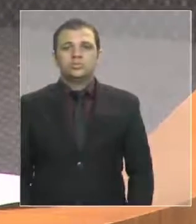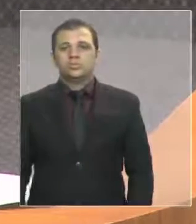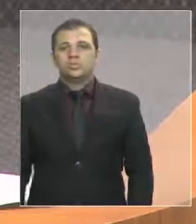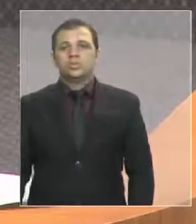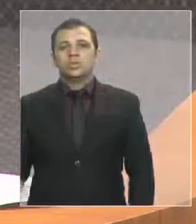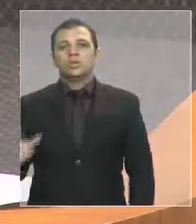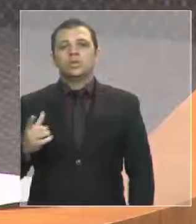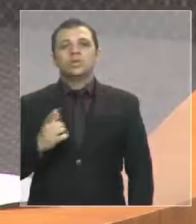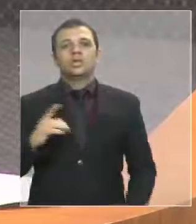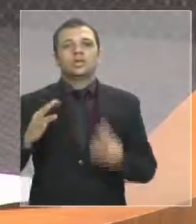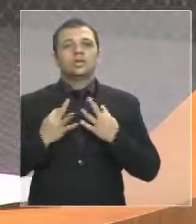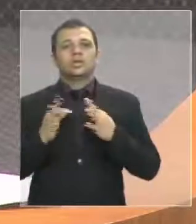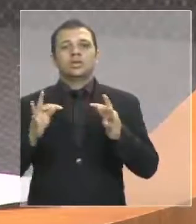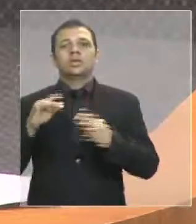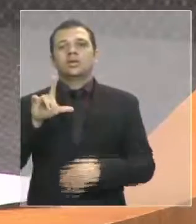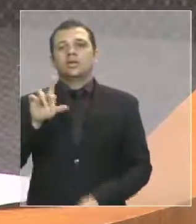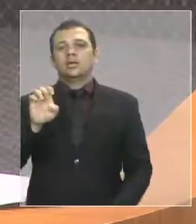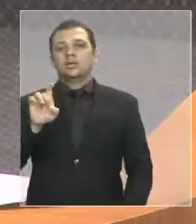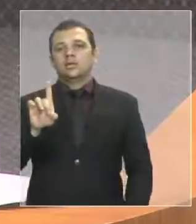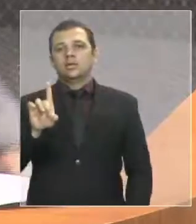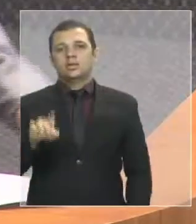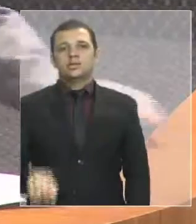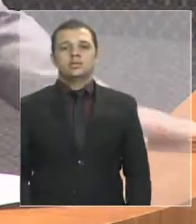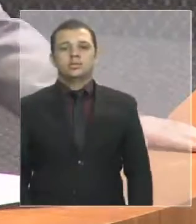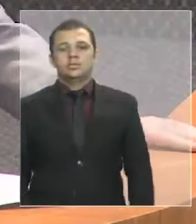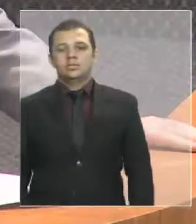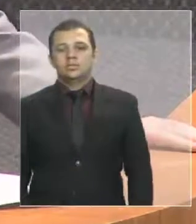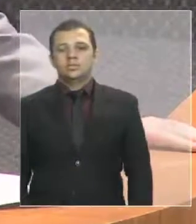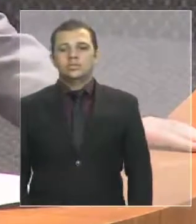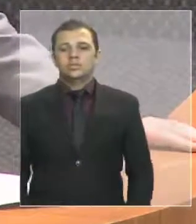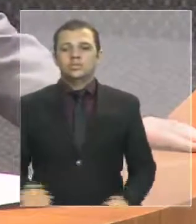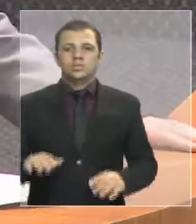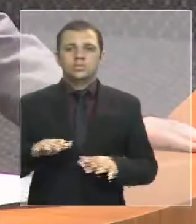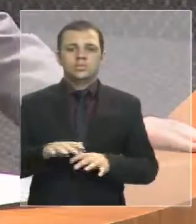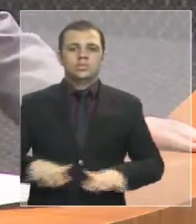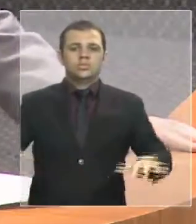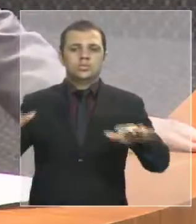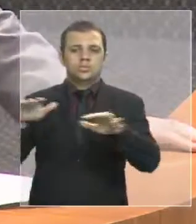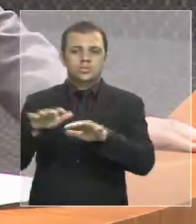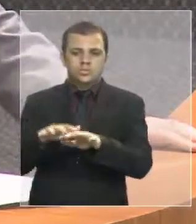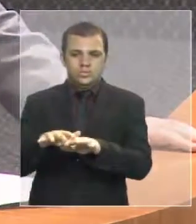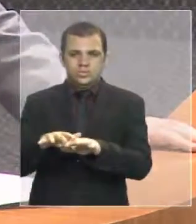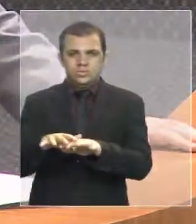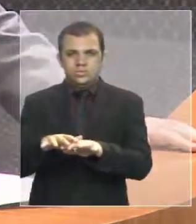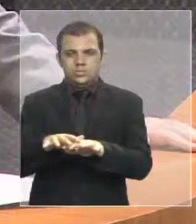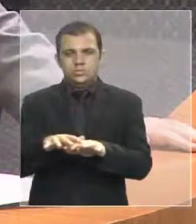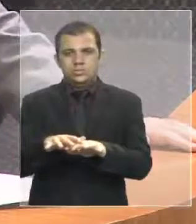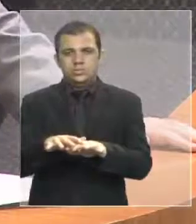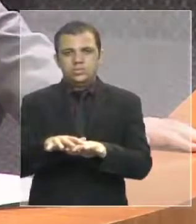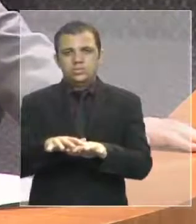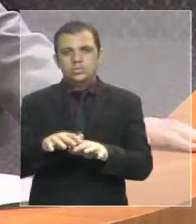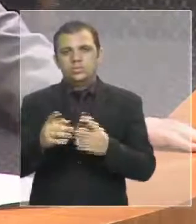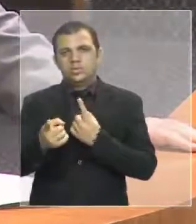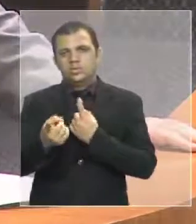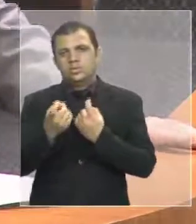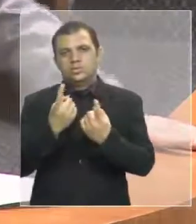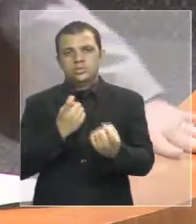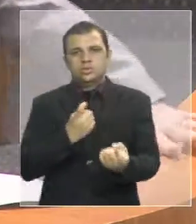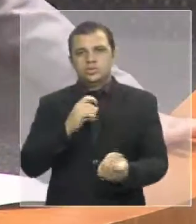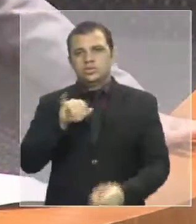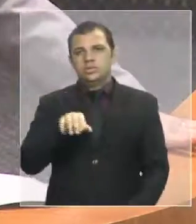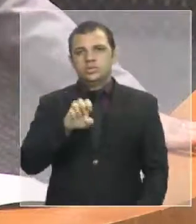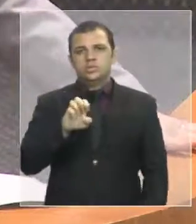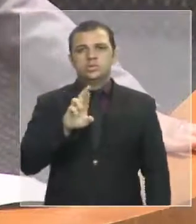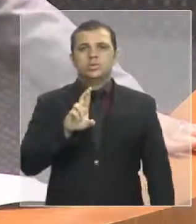tecnologia led em toda a extensão da avenida jerônimo